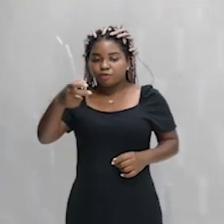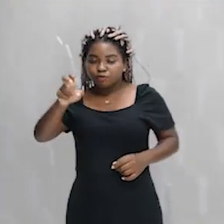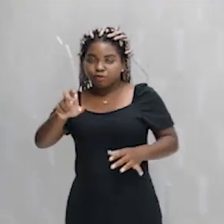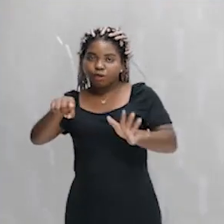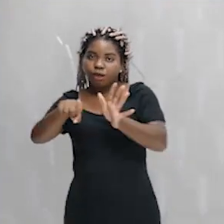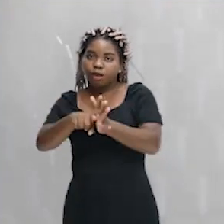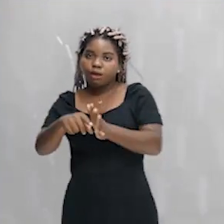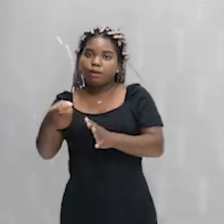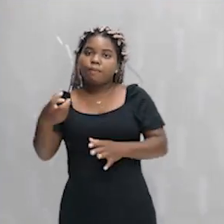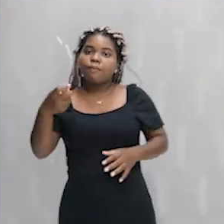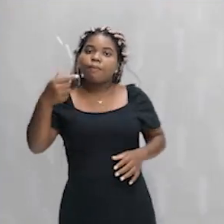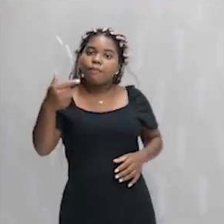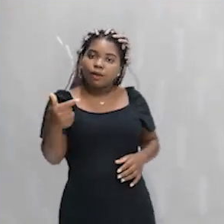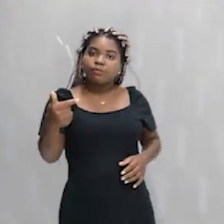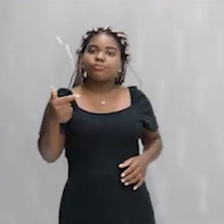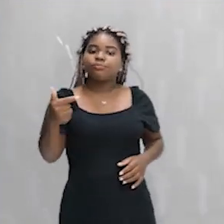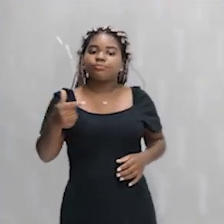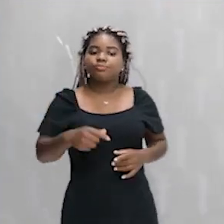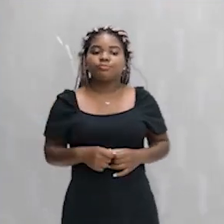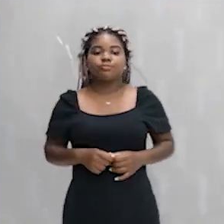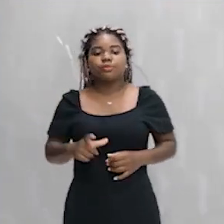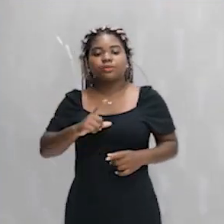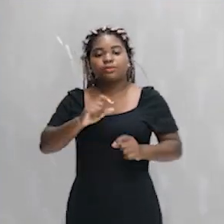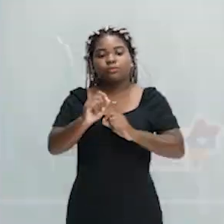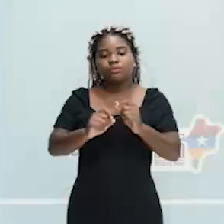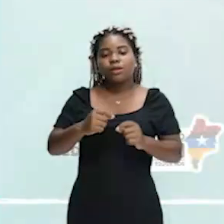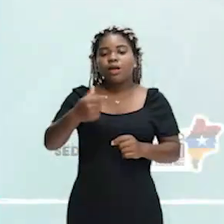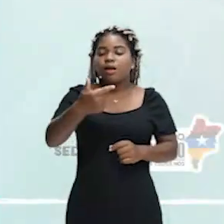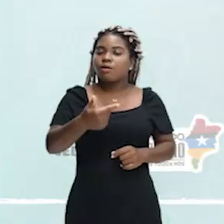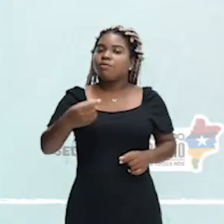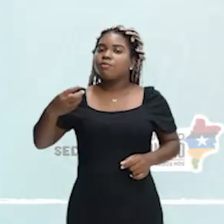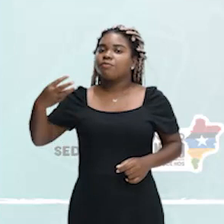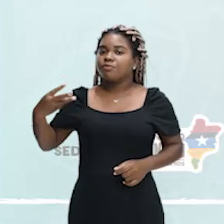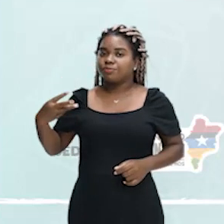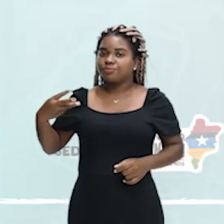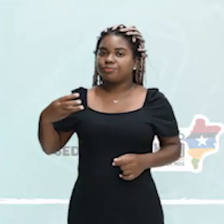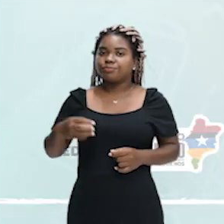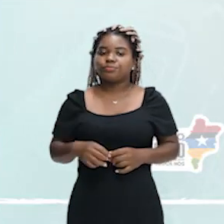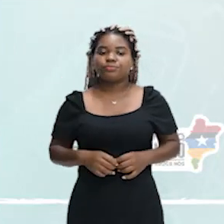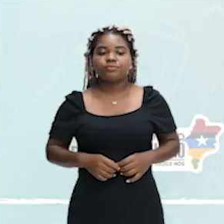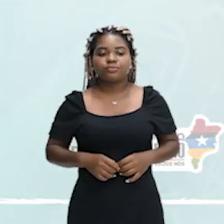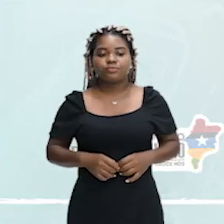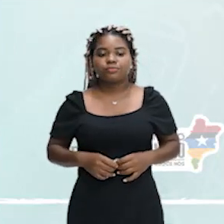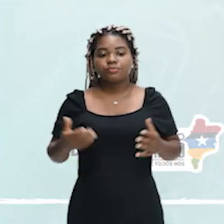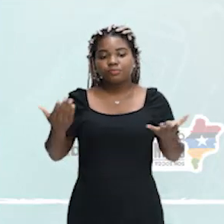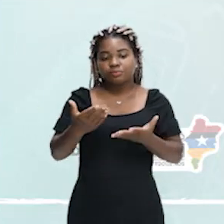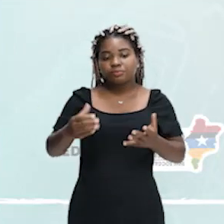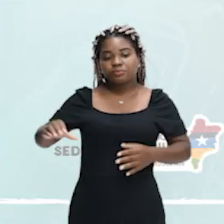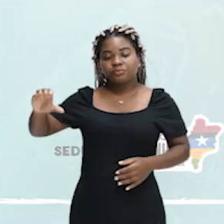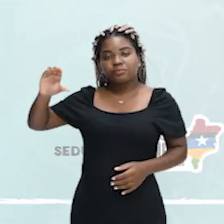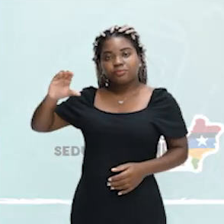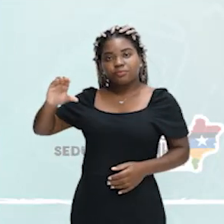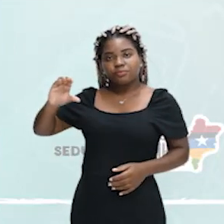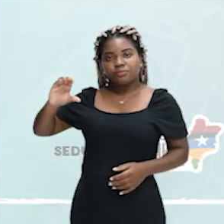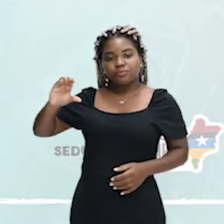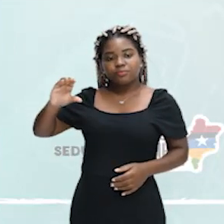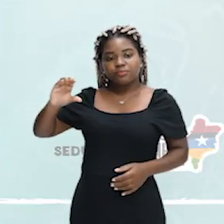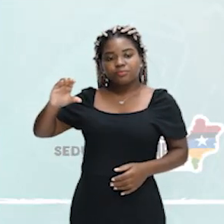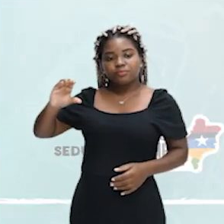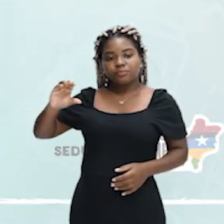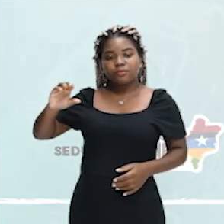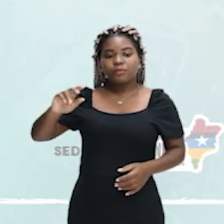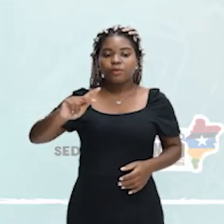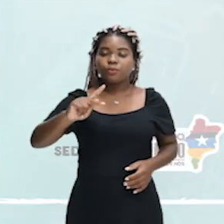25. E o 25 menos o 2, temos como resposta o 23. Passemos agora para a letra C. Vamos calcular